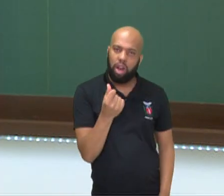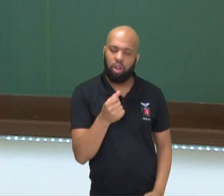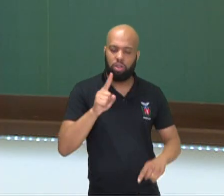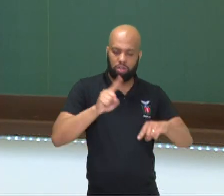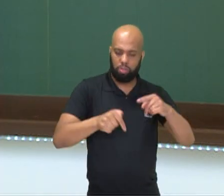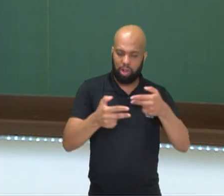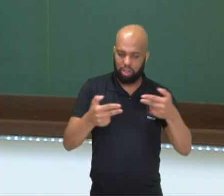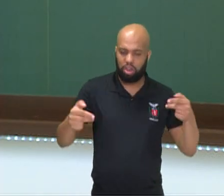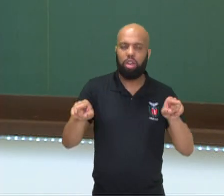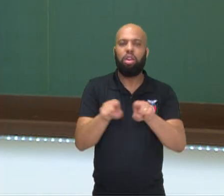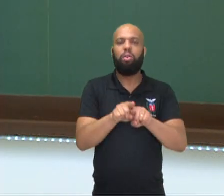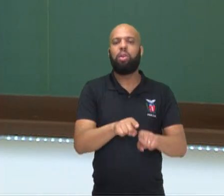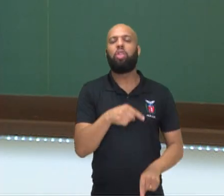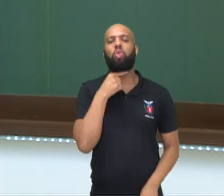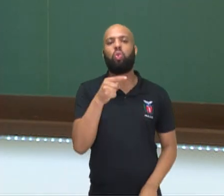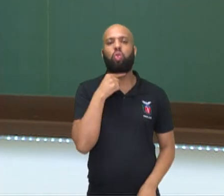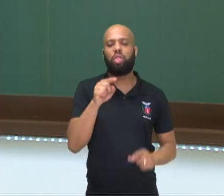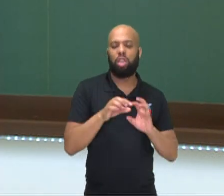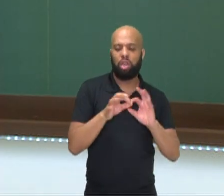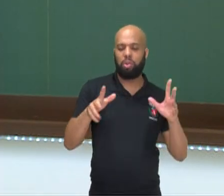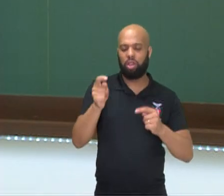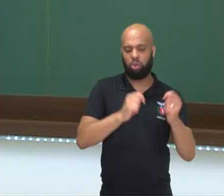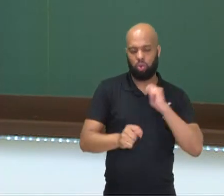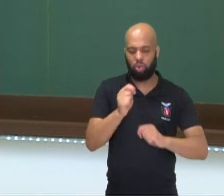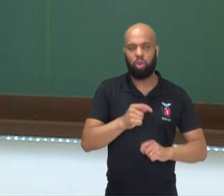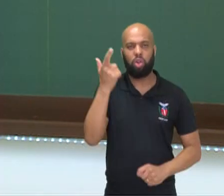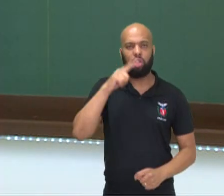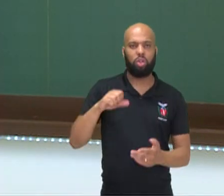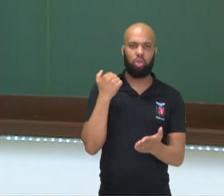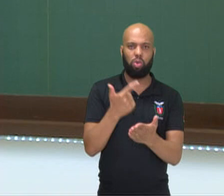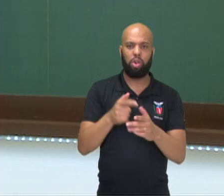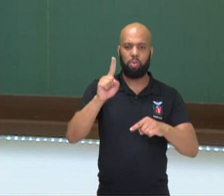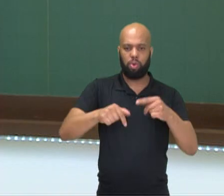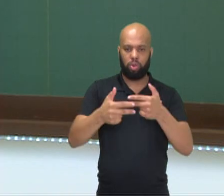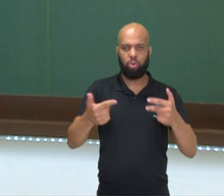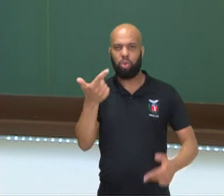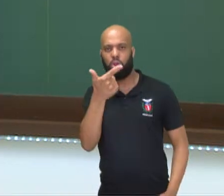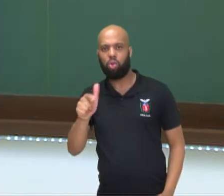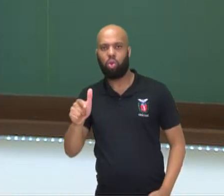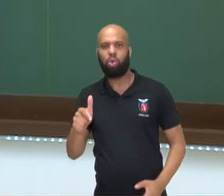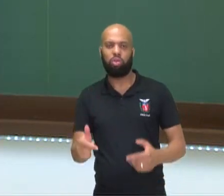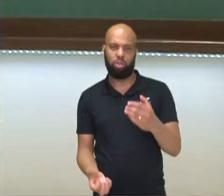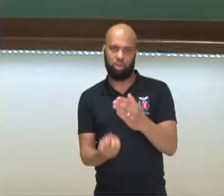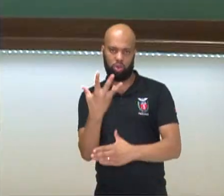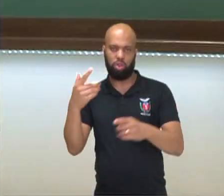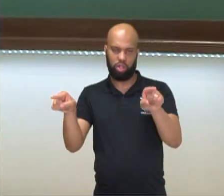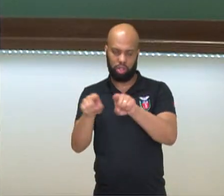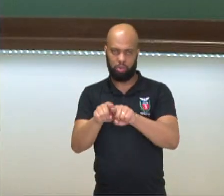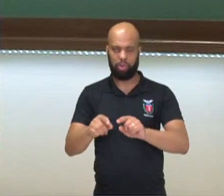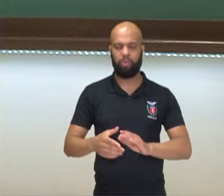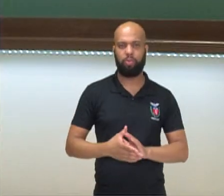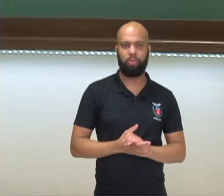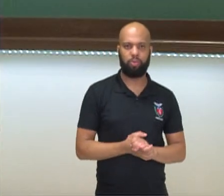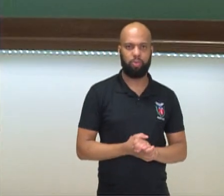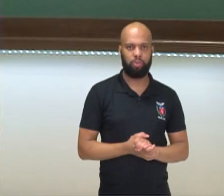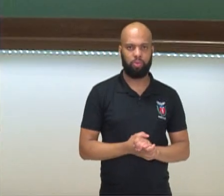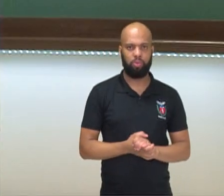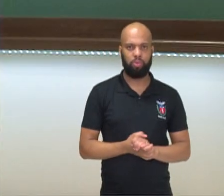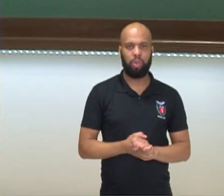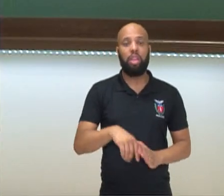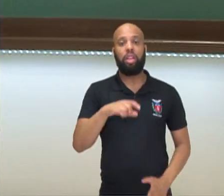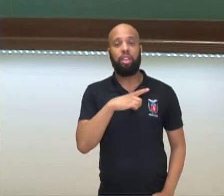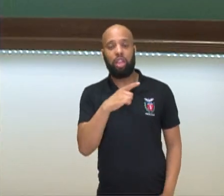também não tinham uma liberdade econômica para poder comprar produtos de outra origem. Uma outra